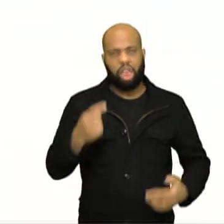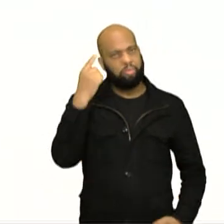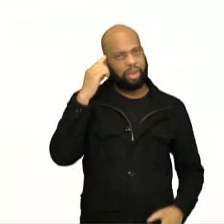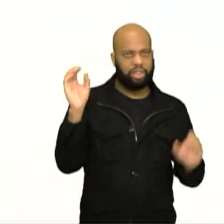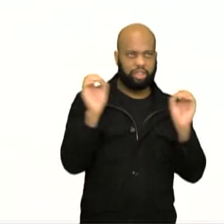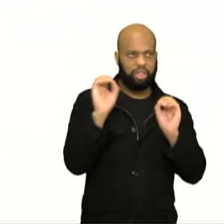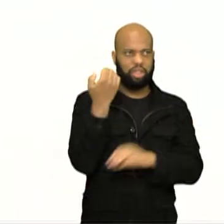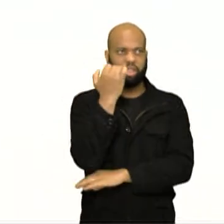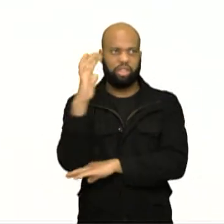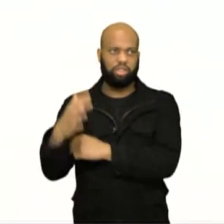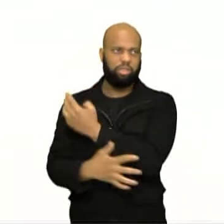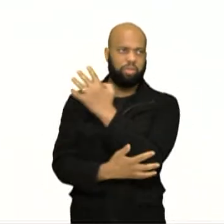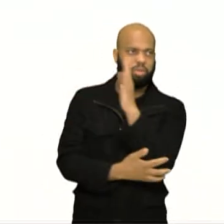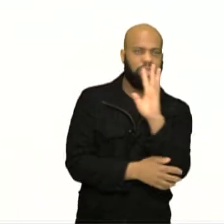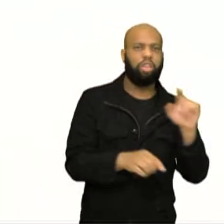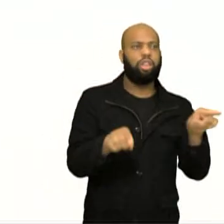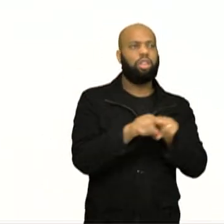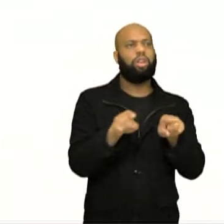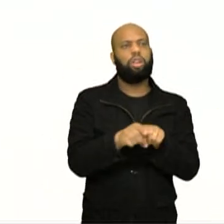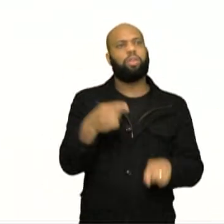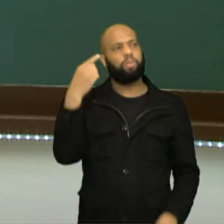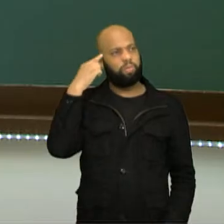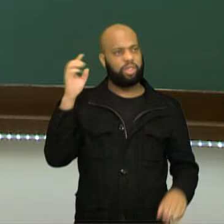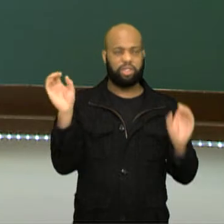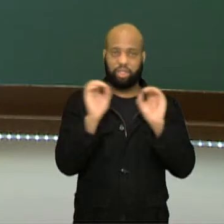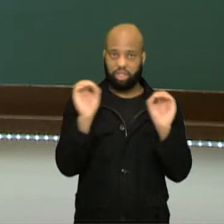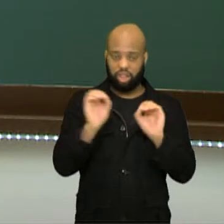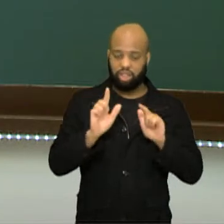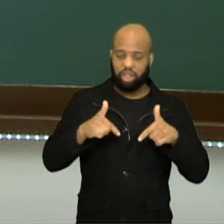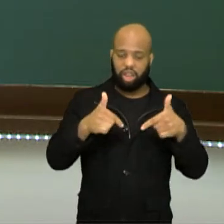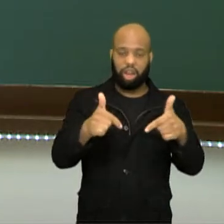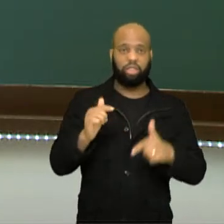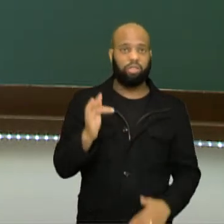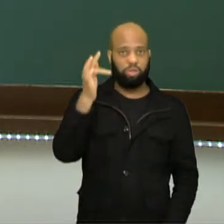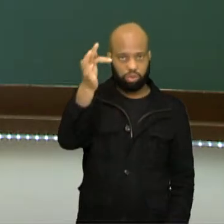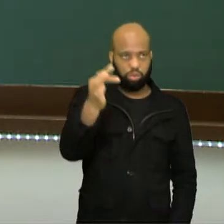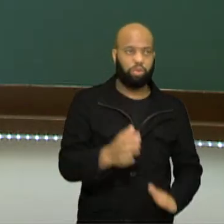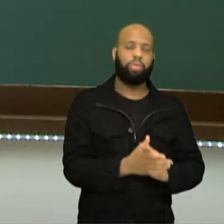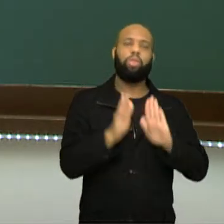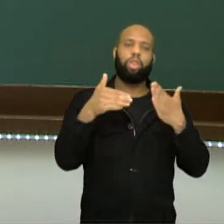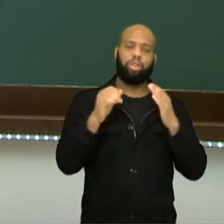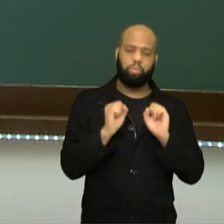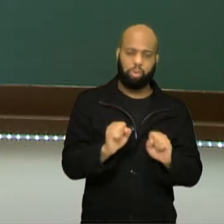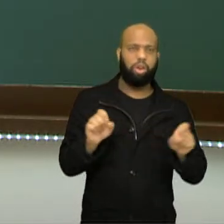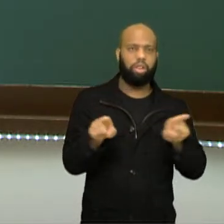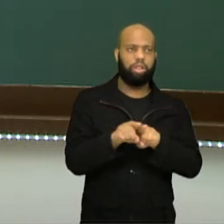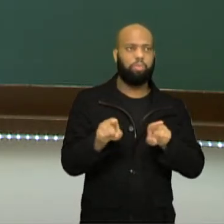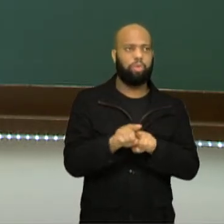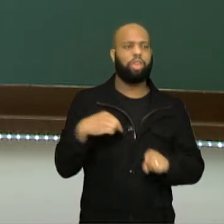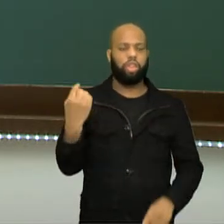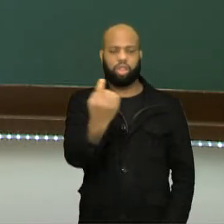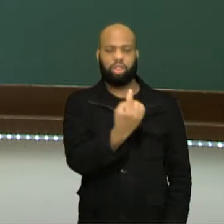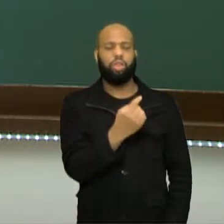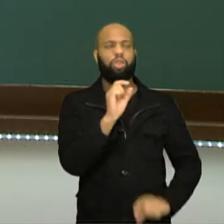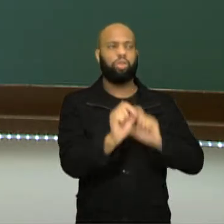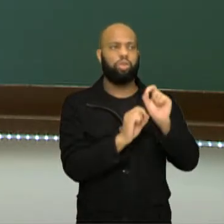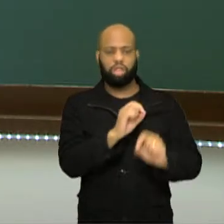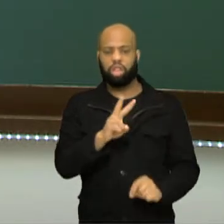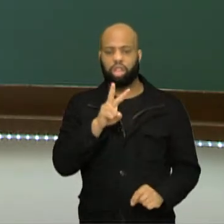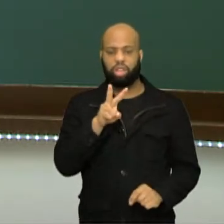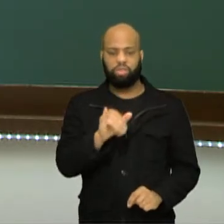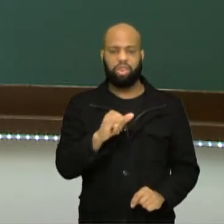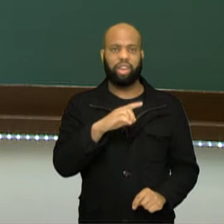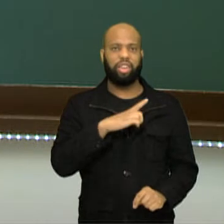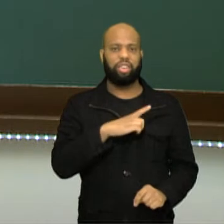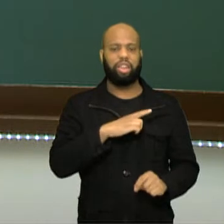meio ambiente, sem pensar nas nossas ações no futuro, pode ser que a gente se encaminhe para a nossa